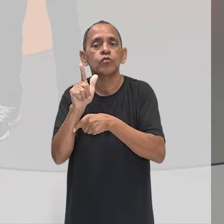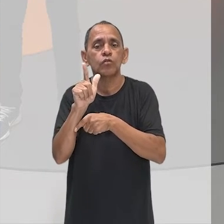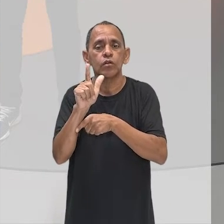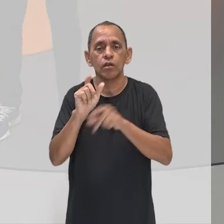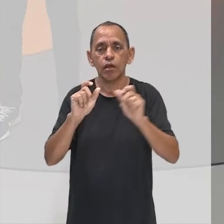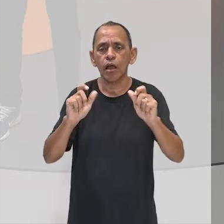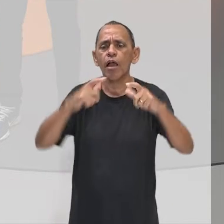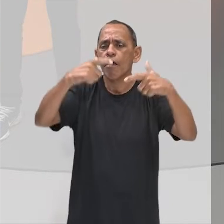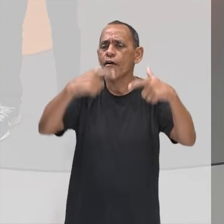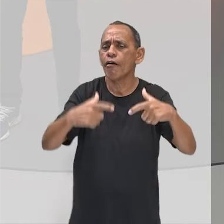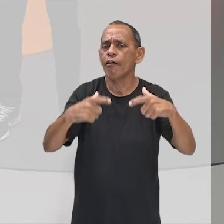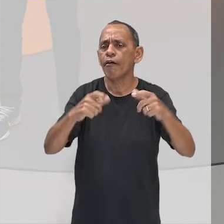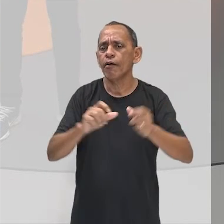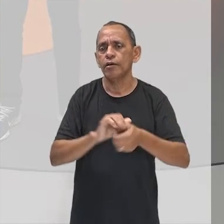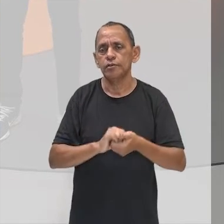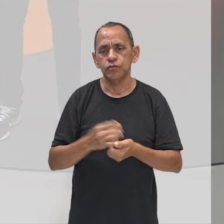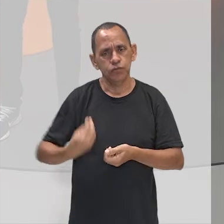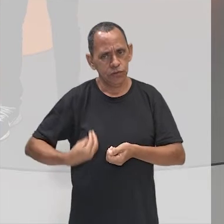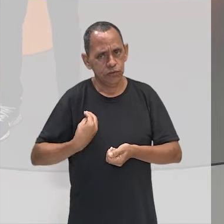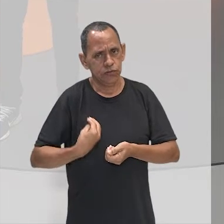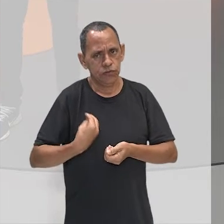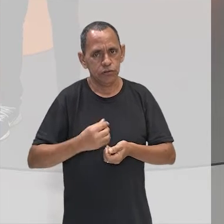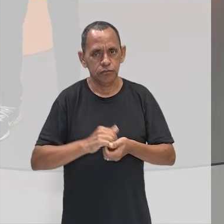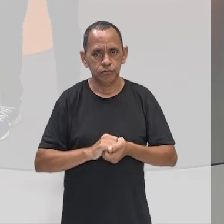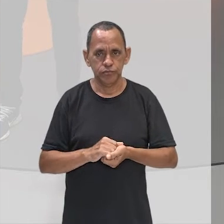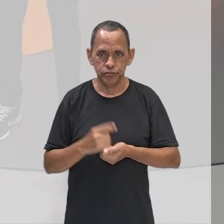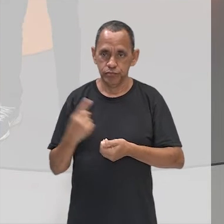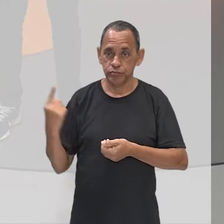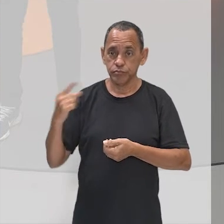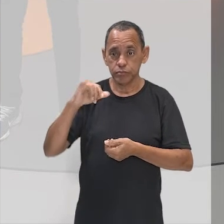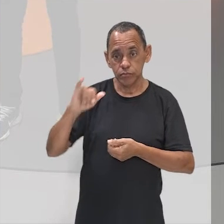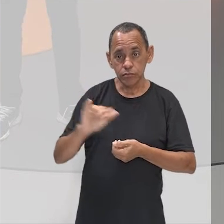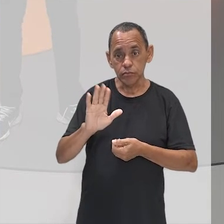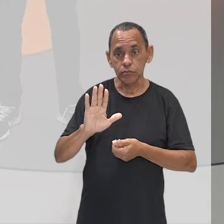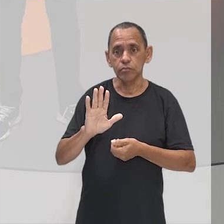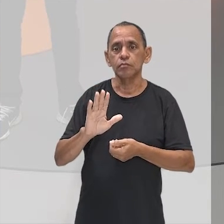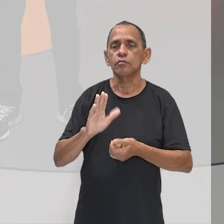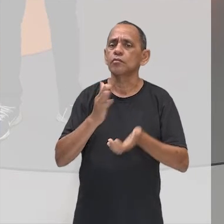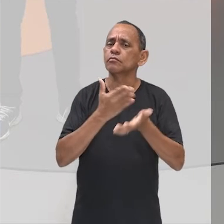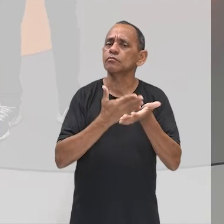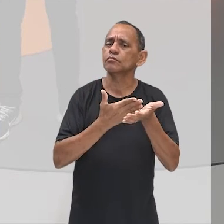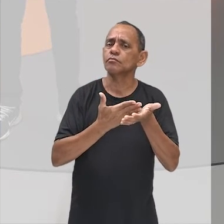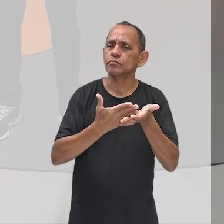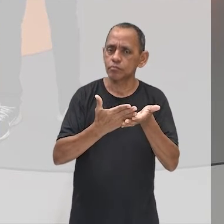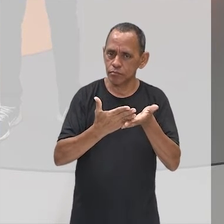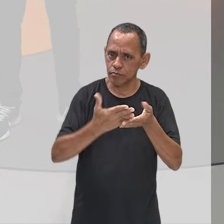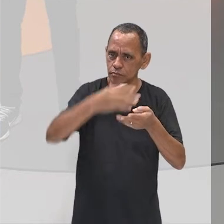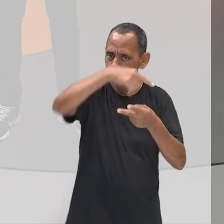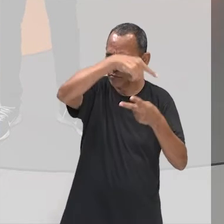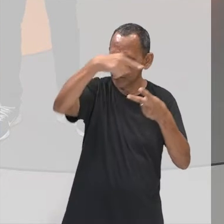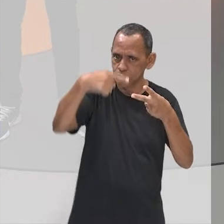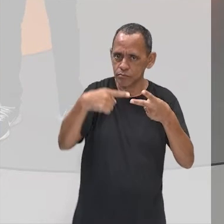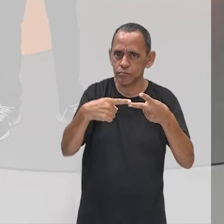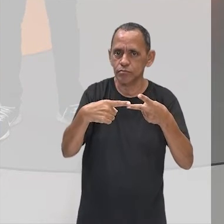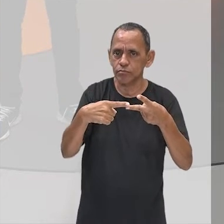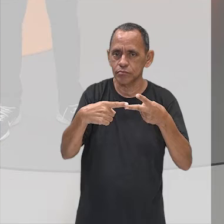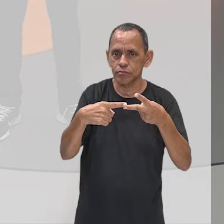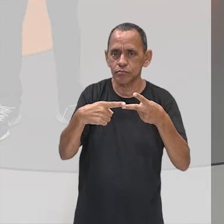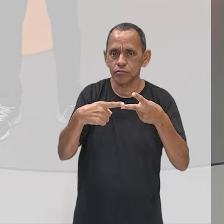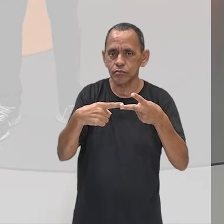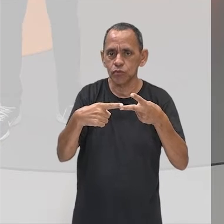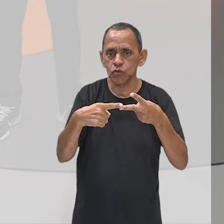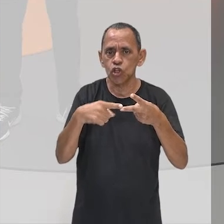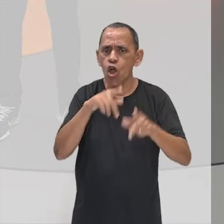E a professora traz aqui uma imagem para iniciar essa nova civilização, que é a